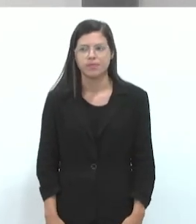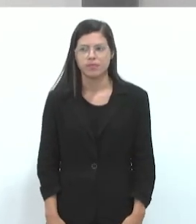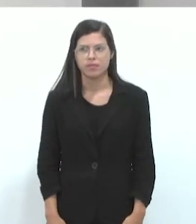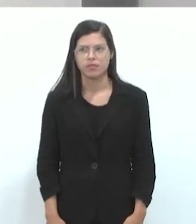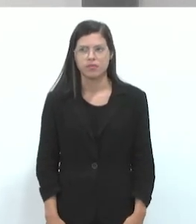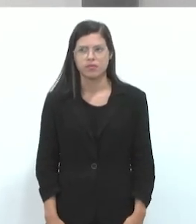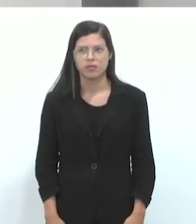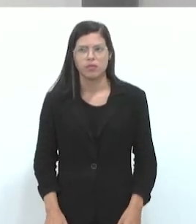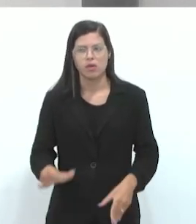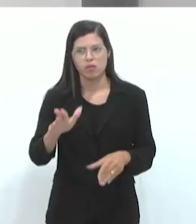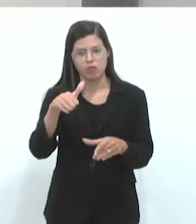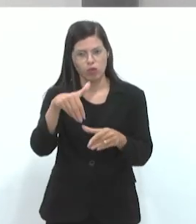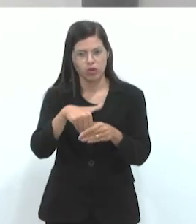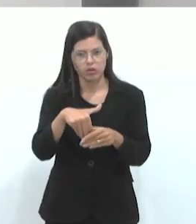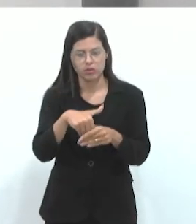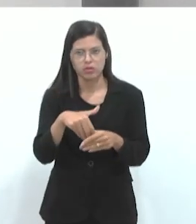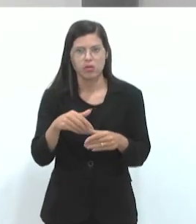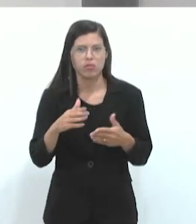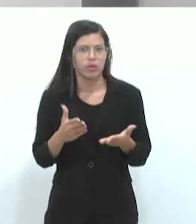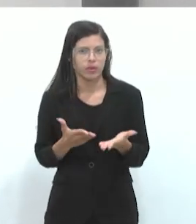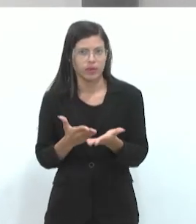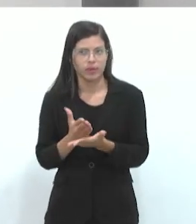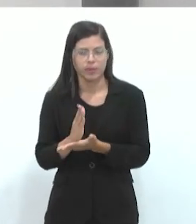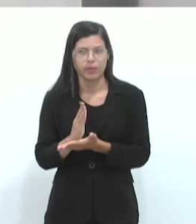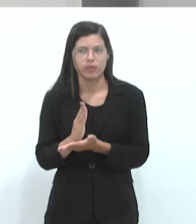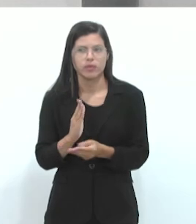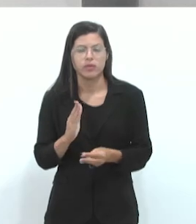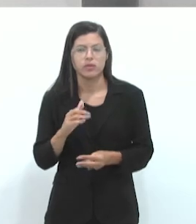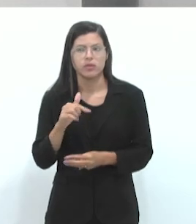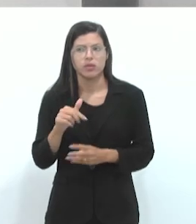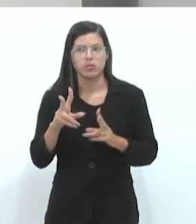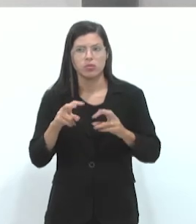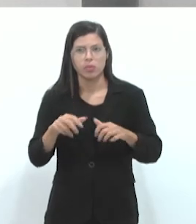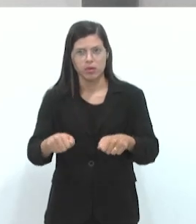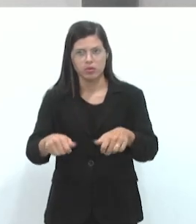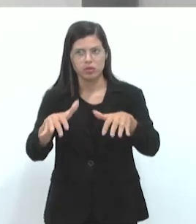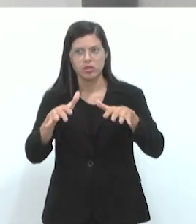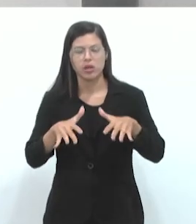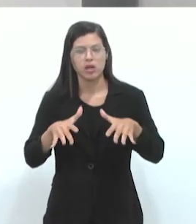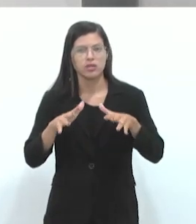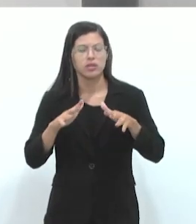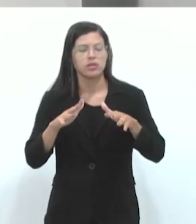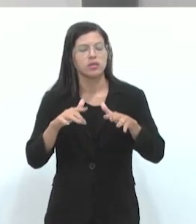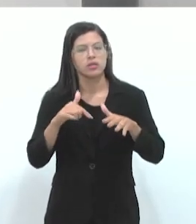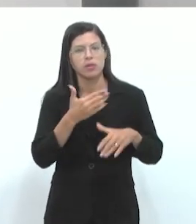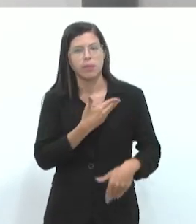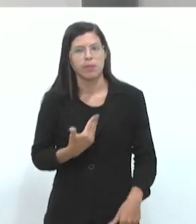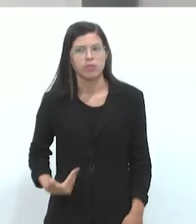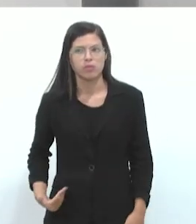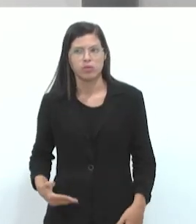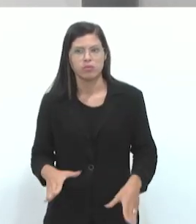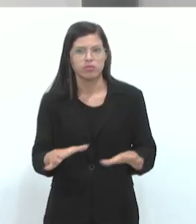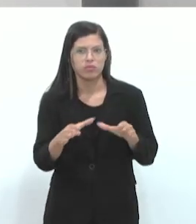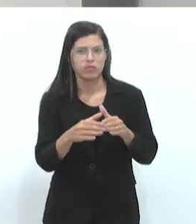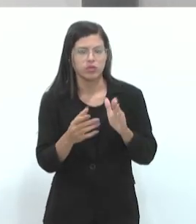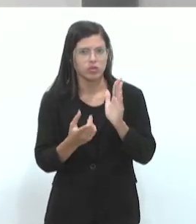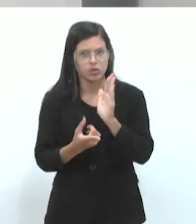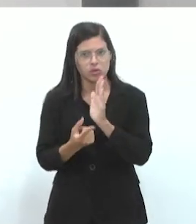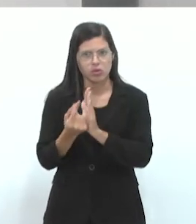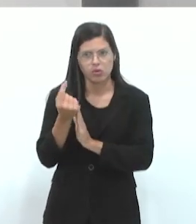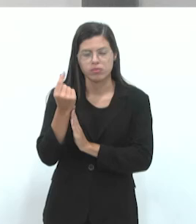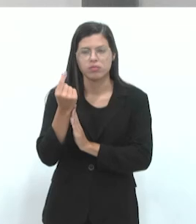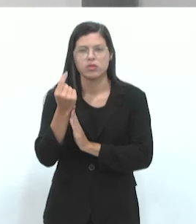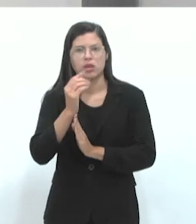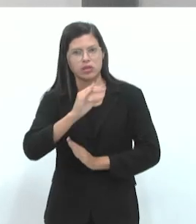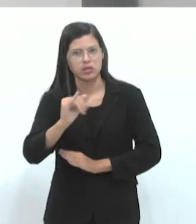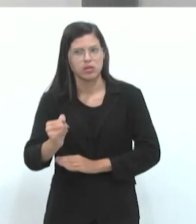coloco para deliberação e aprovação a deliberação de audiência pública conjunta com a Comissão de Orçamento, Finanças, Fiscalização Financeira e Controle